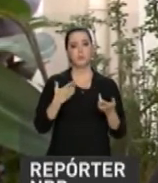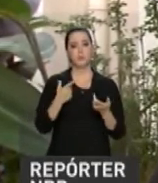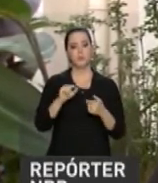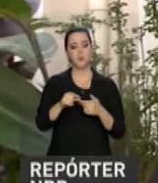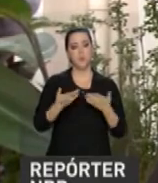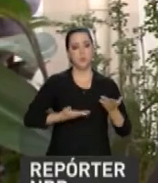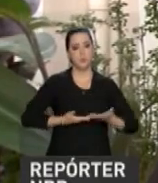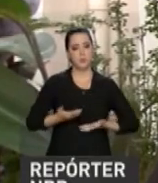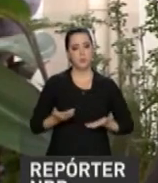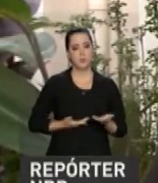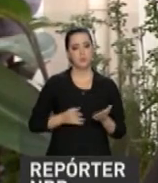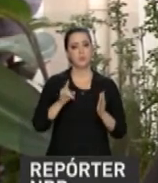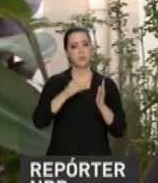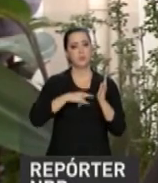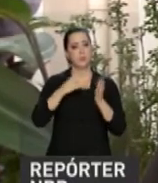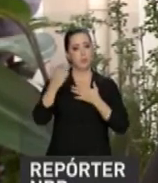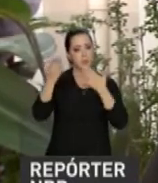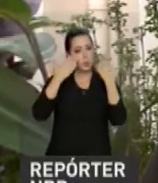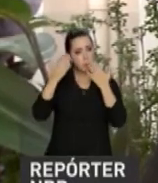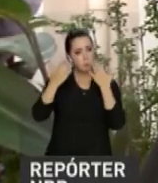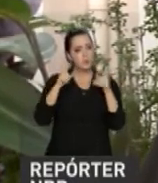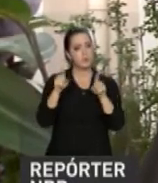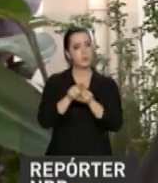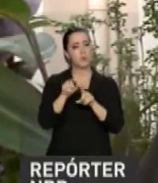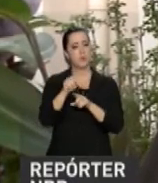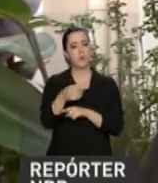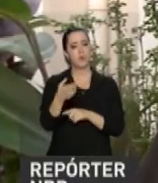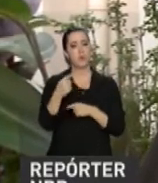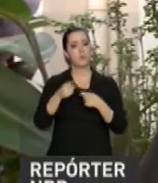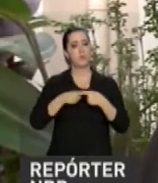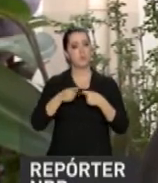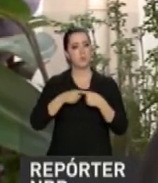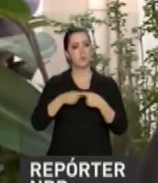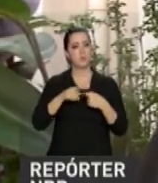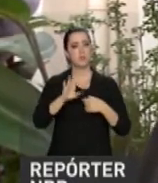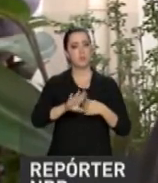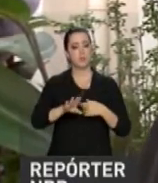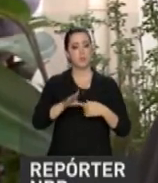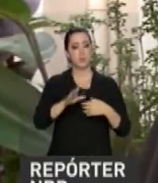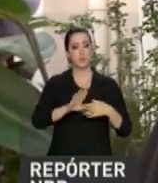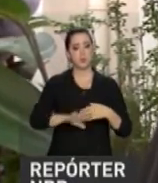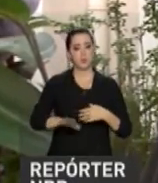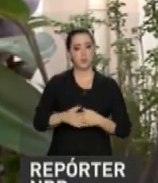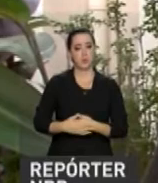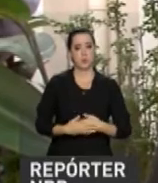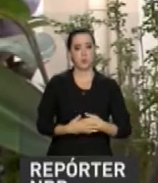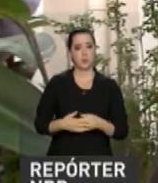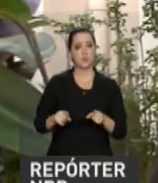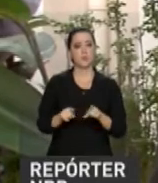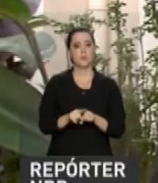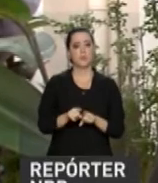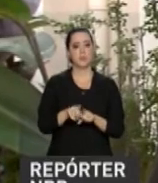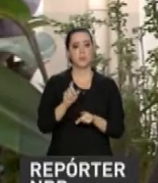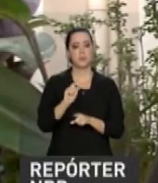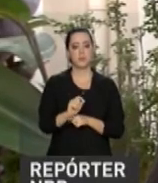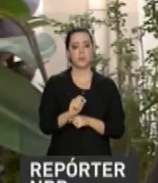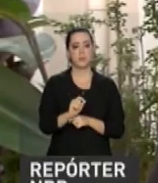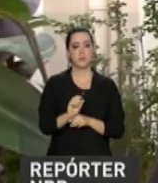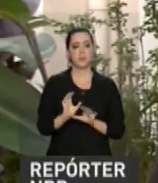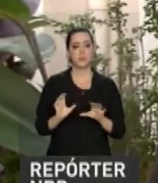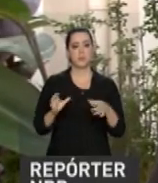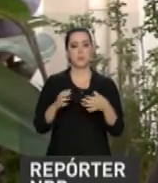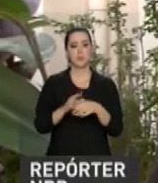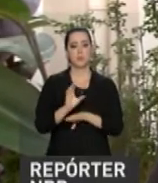documentação, atendimento jurídico, psicológico, médico, pediátrico, muito bom para as crianças, e também a parte